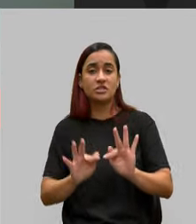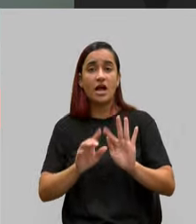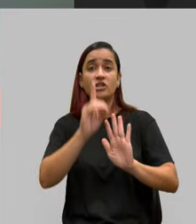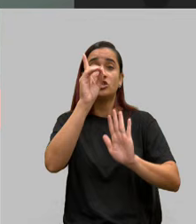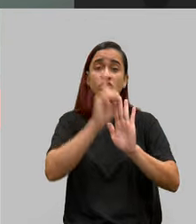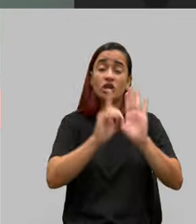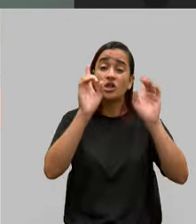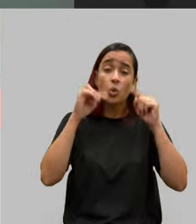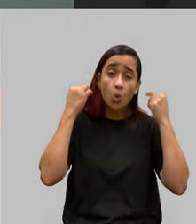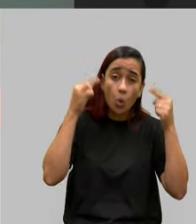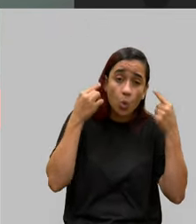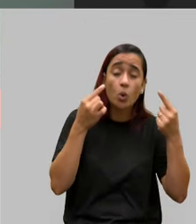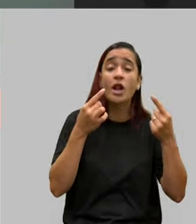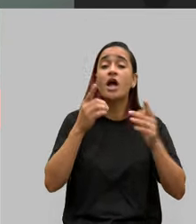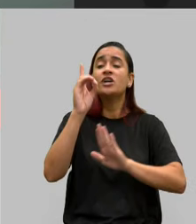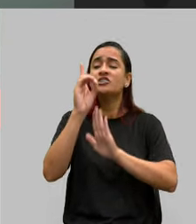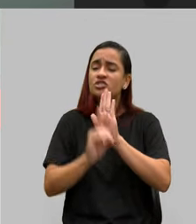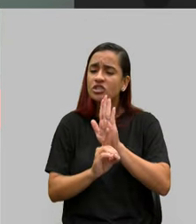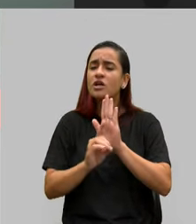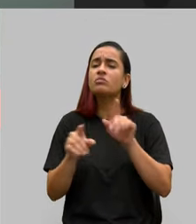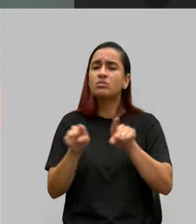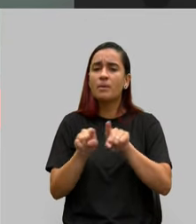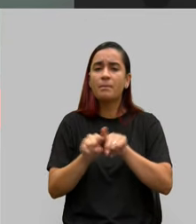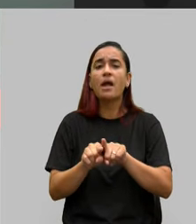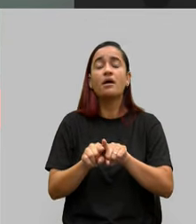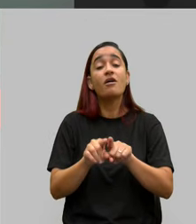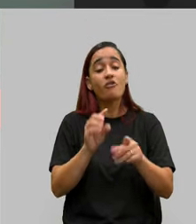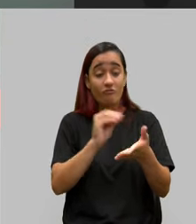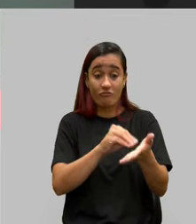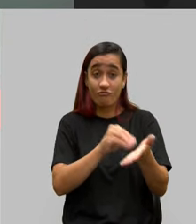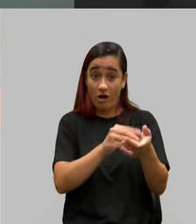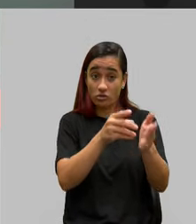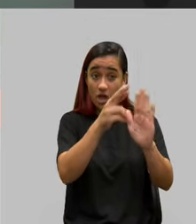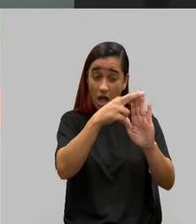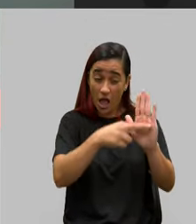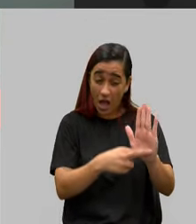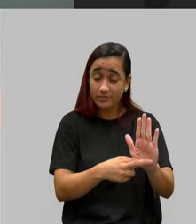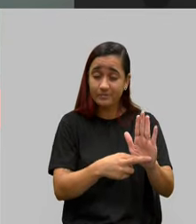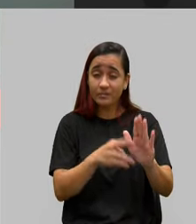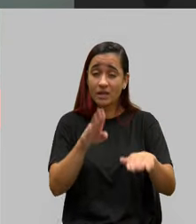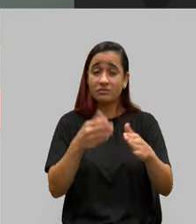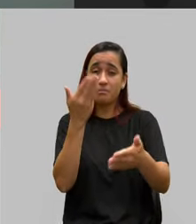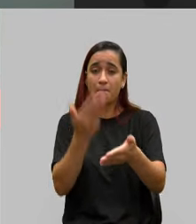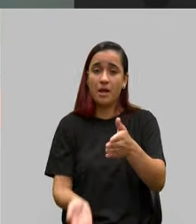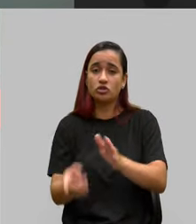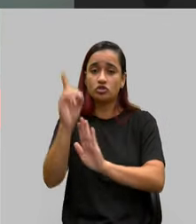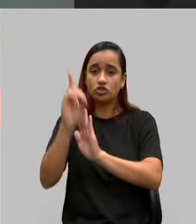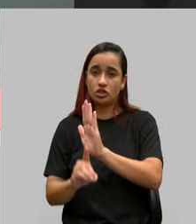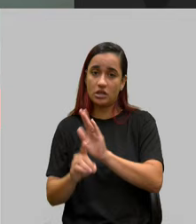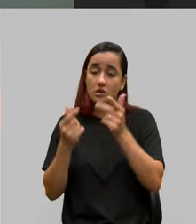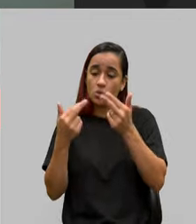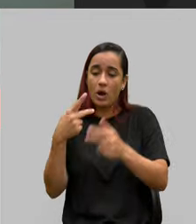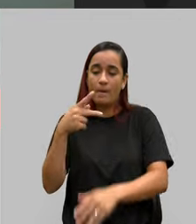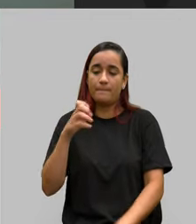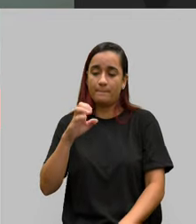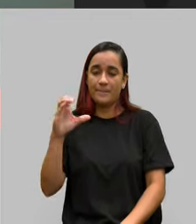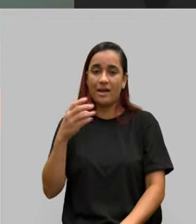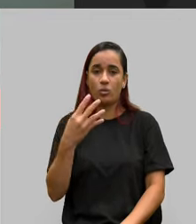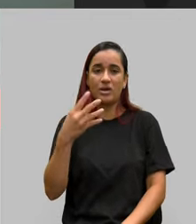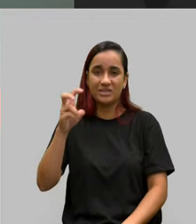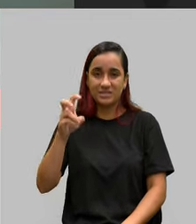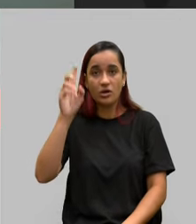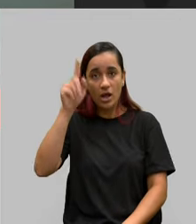loucura a falta de regulamentação fere esses direitos assim como a PEC 45 uma proposta de emenda proibicionista e